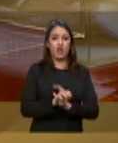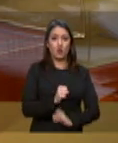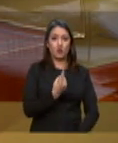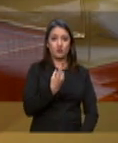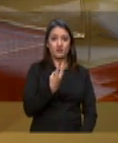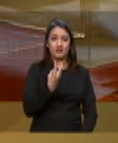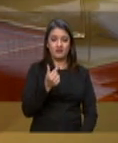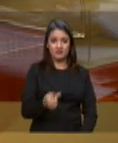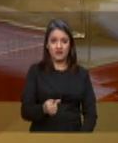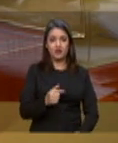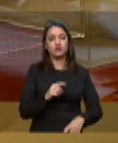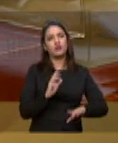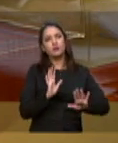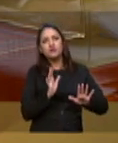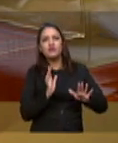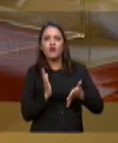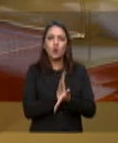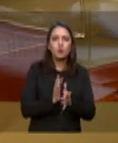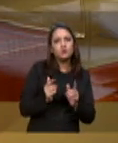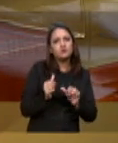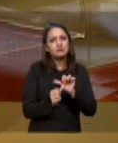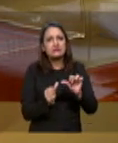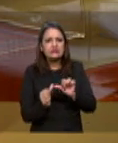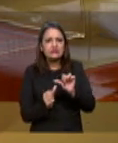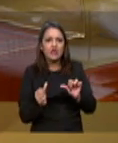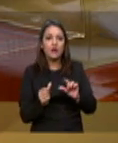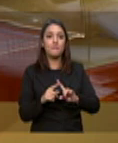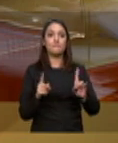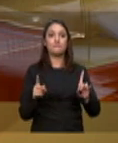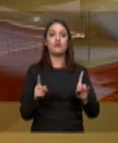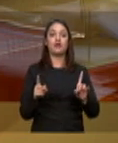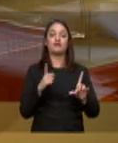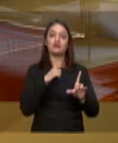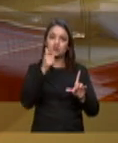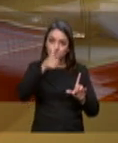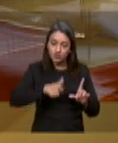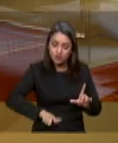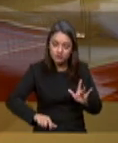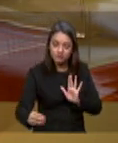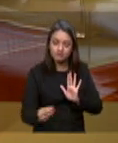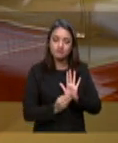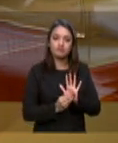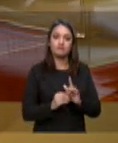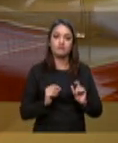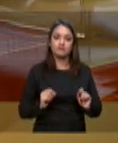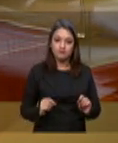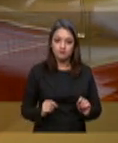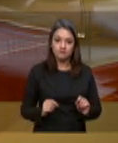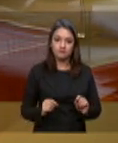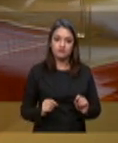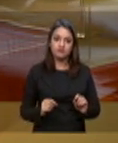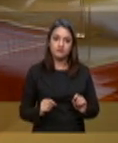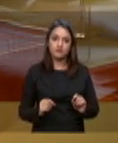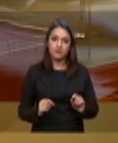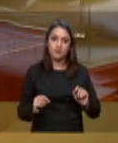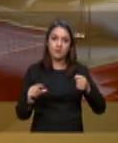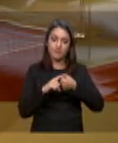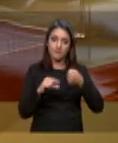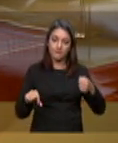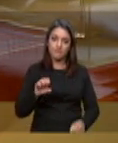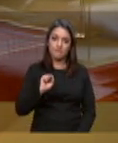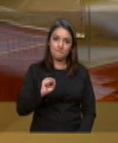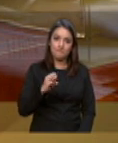8.137, passou por algumas alterações e está reafirmado esse comando normativo no parágrafo 4º do próprio artigo